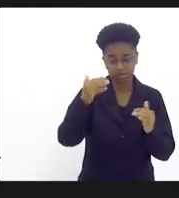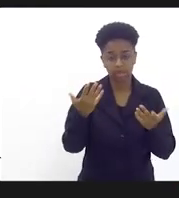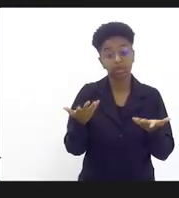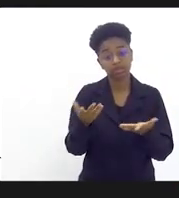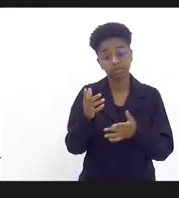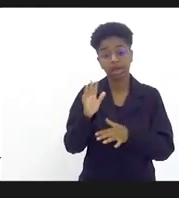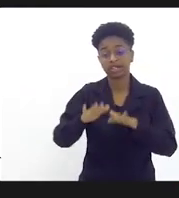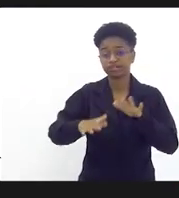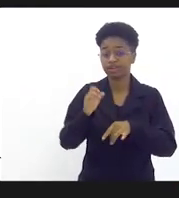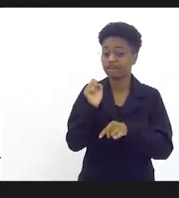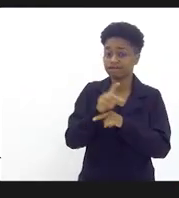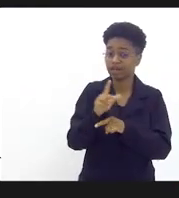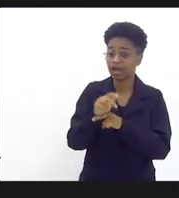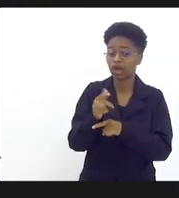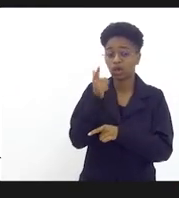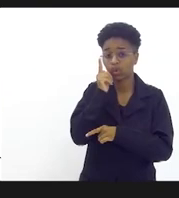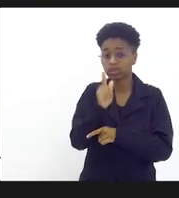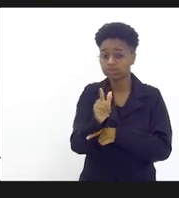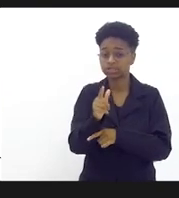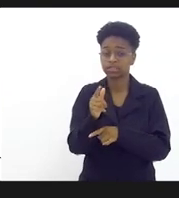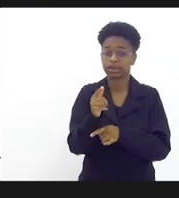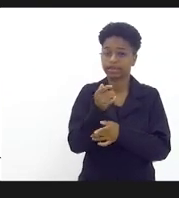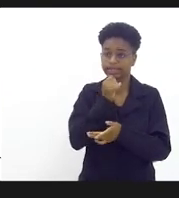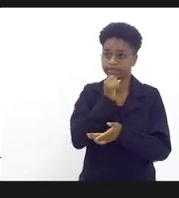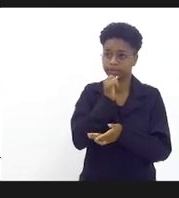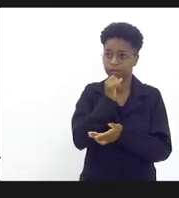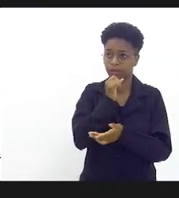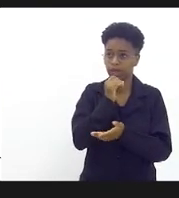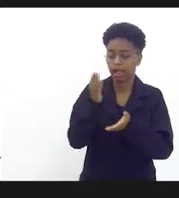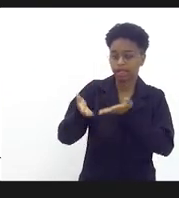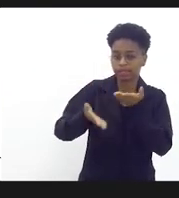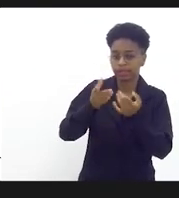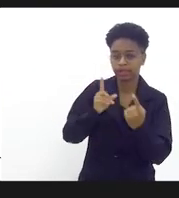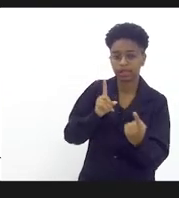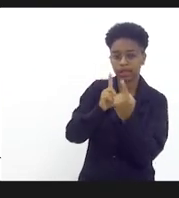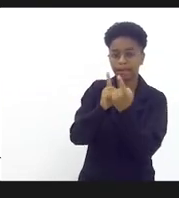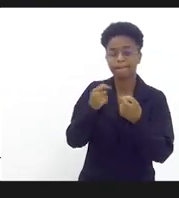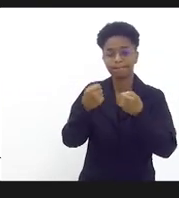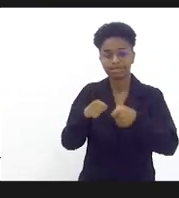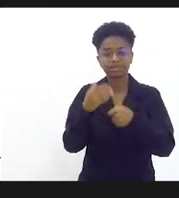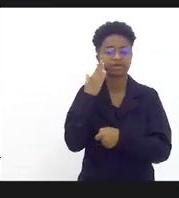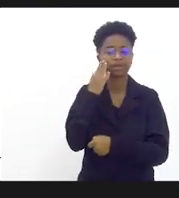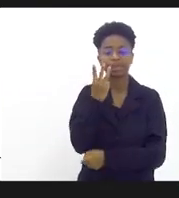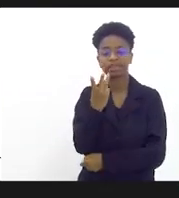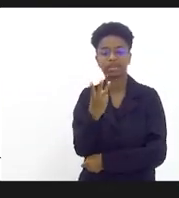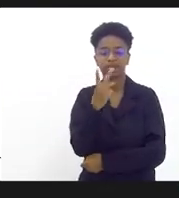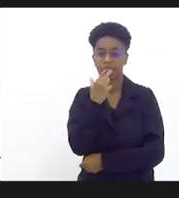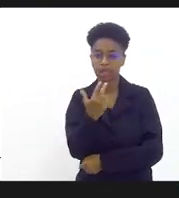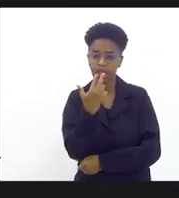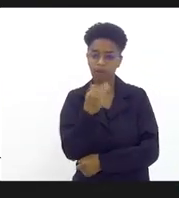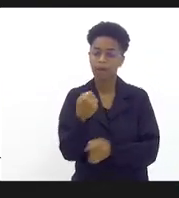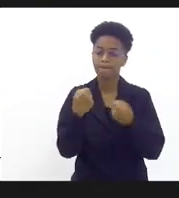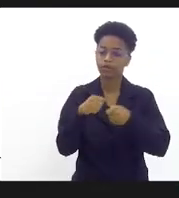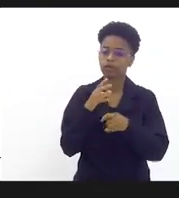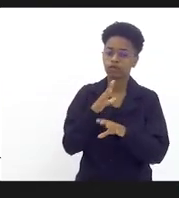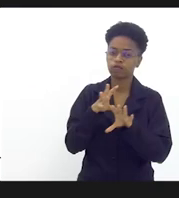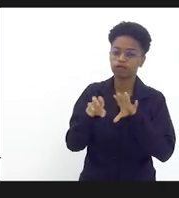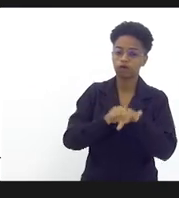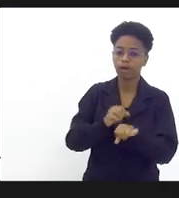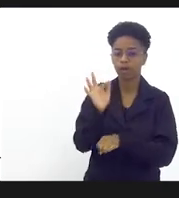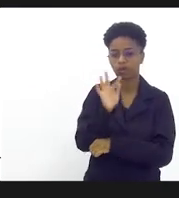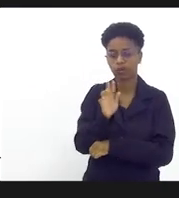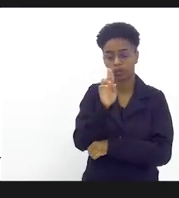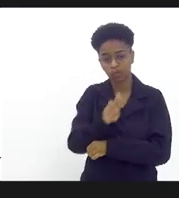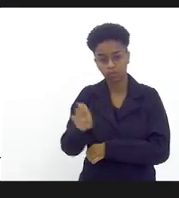ser atendente, para ser recepcionista, você tem que ser trilingue, e você tem que ter cursado alguma universidade. Então, se